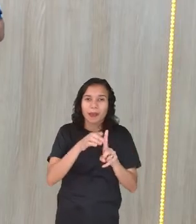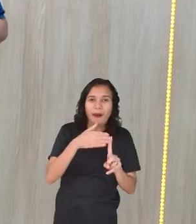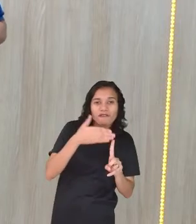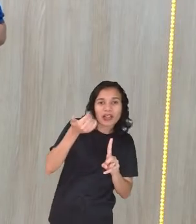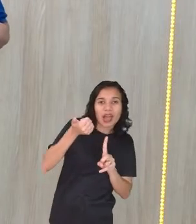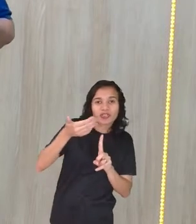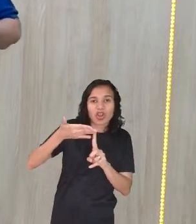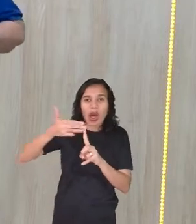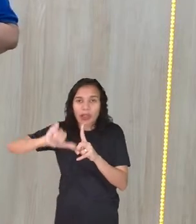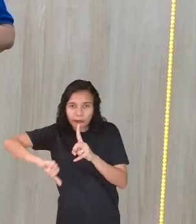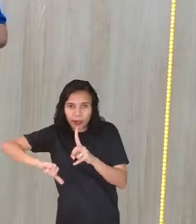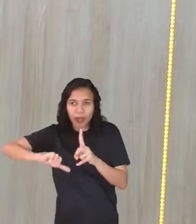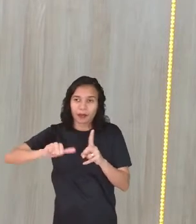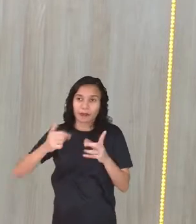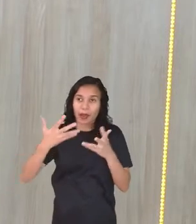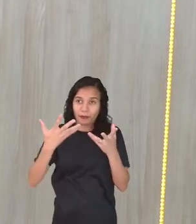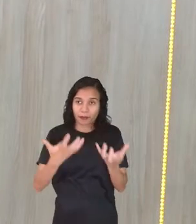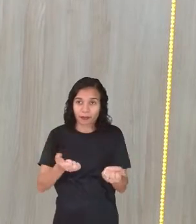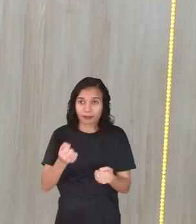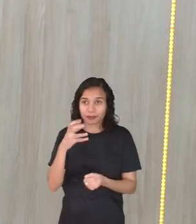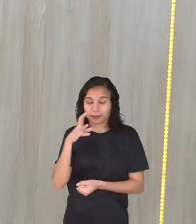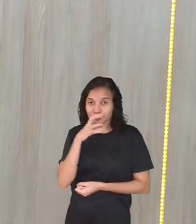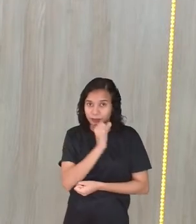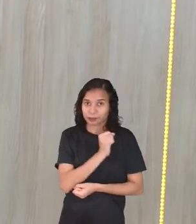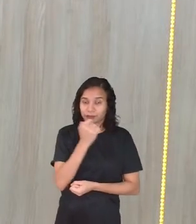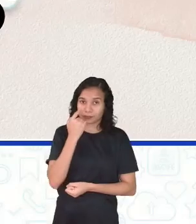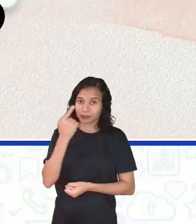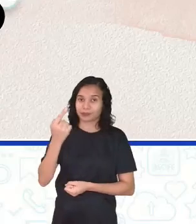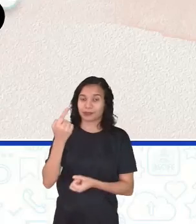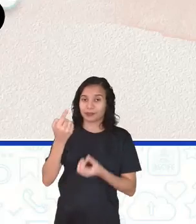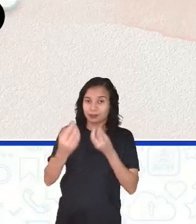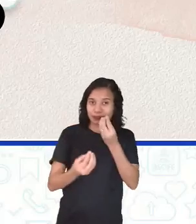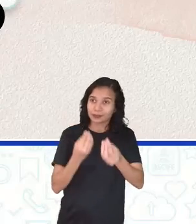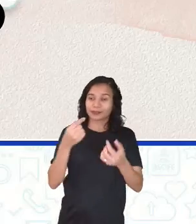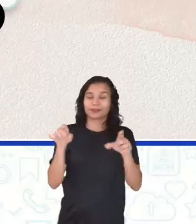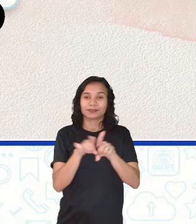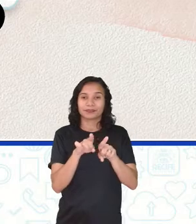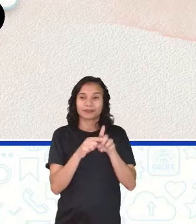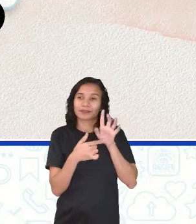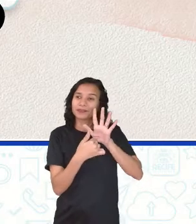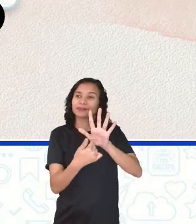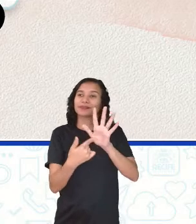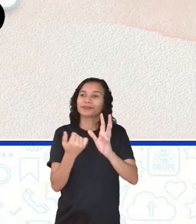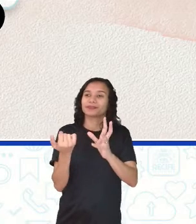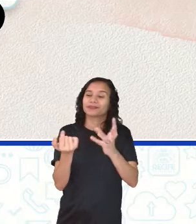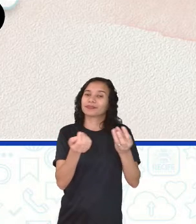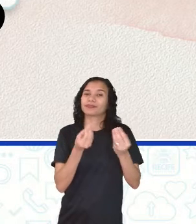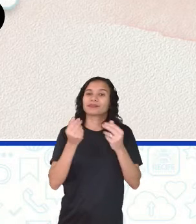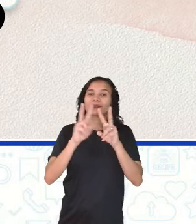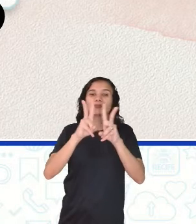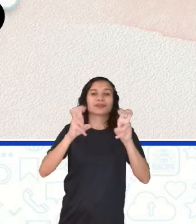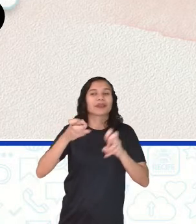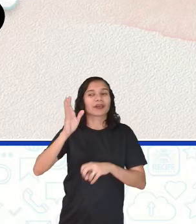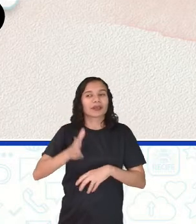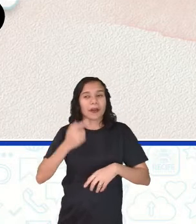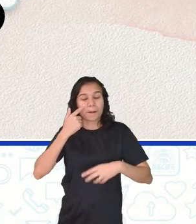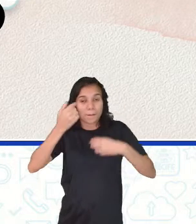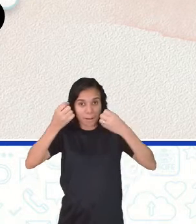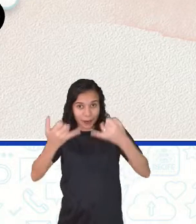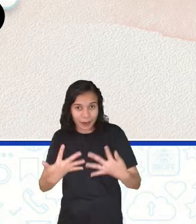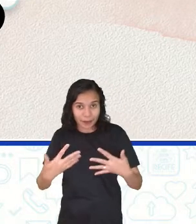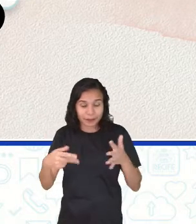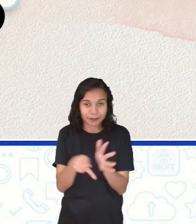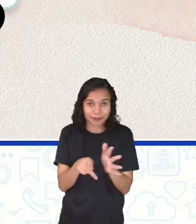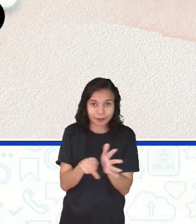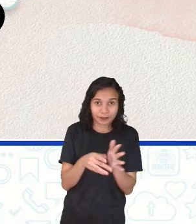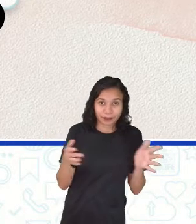e desvantagens. Mas vamos lá rapidinho, que aí eu vou pegar aqui a questão que eu já falei. O